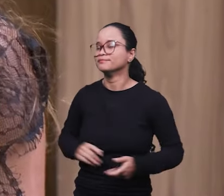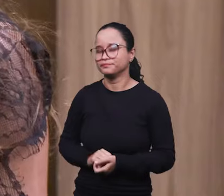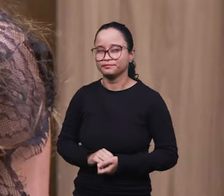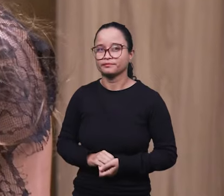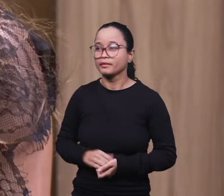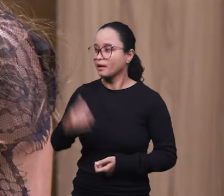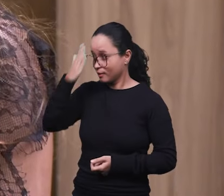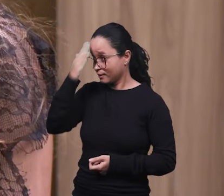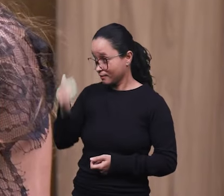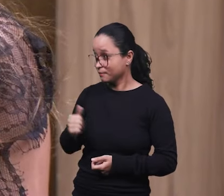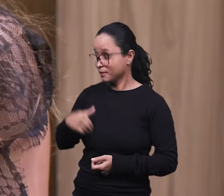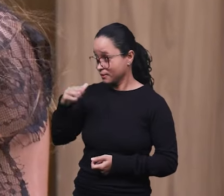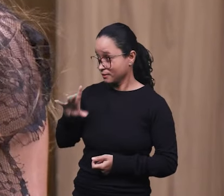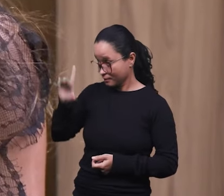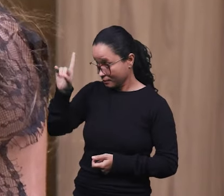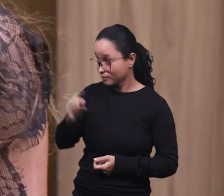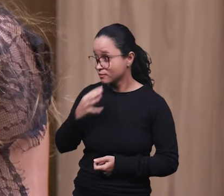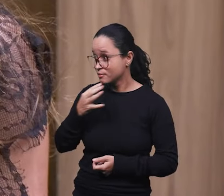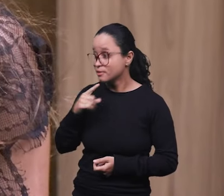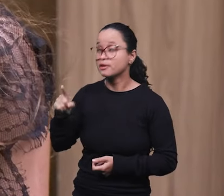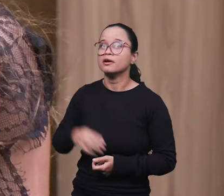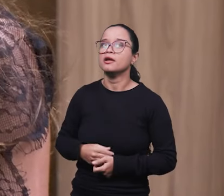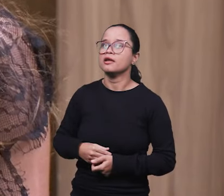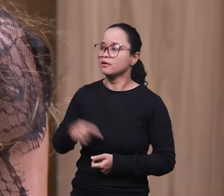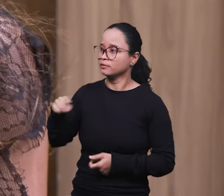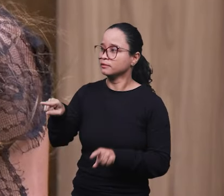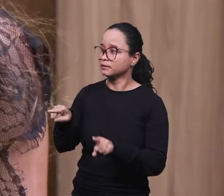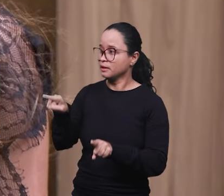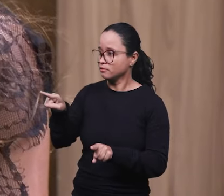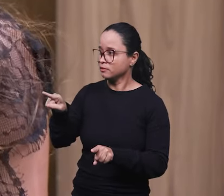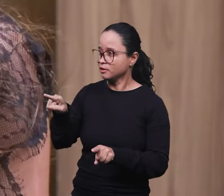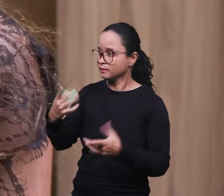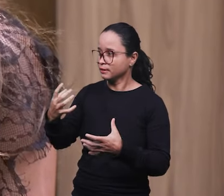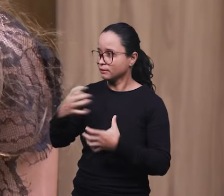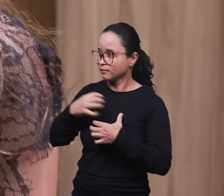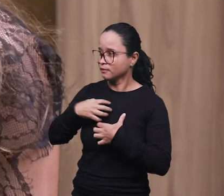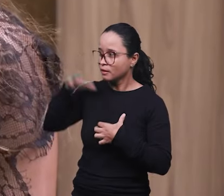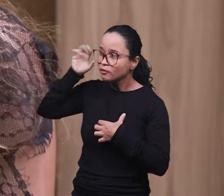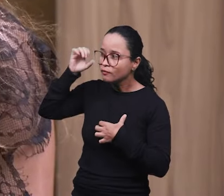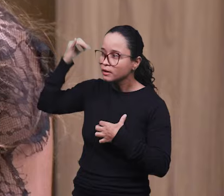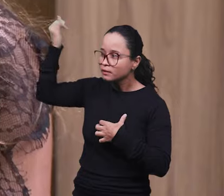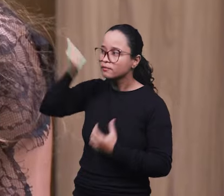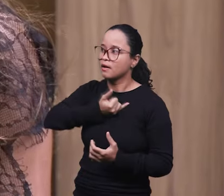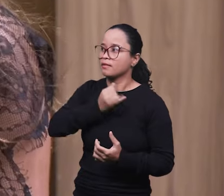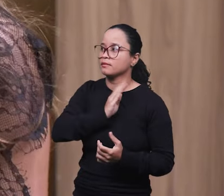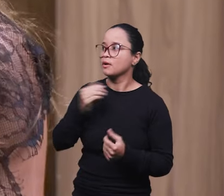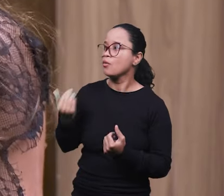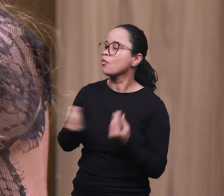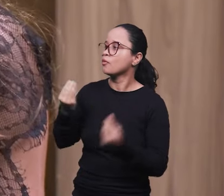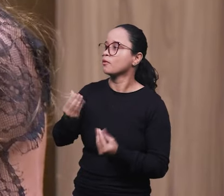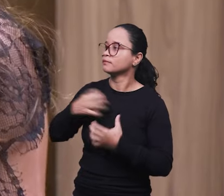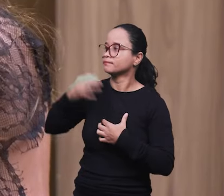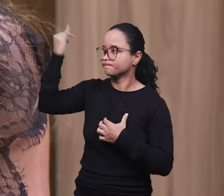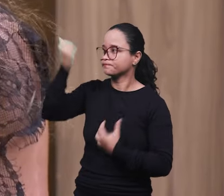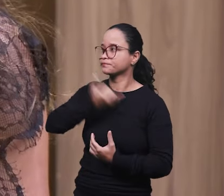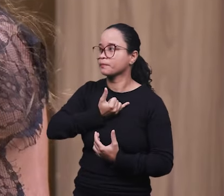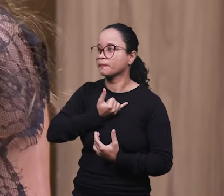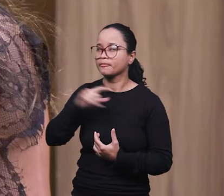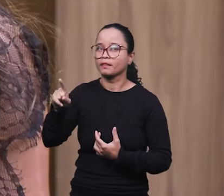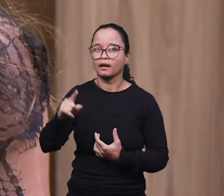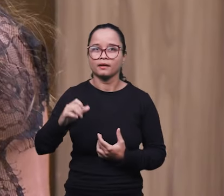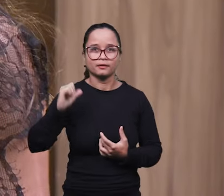quero saber mais desse Deus que você me conhece eu quero ouvir esse Deus que fala com você como que eu faço para ouvir a voz dele e aí eu tava com a mochila e eu